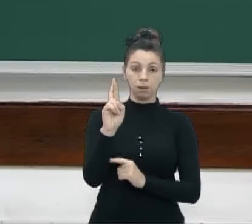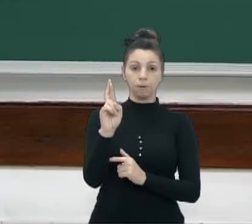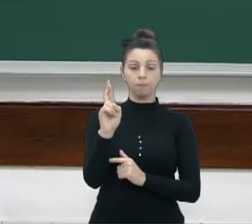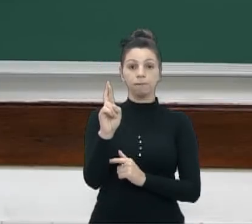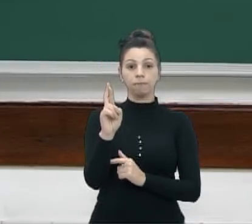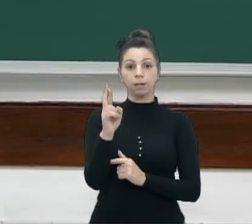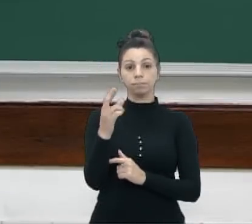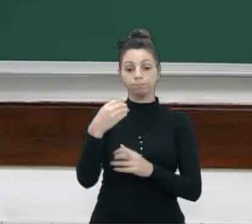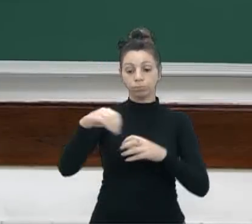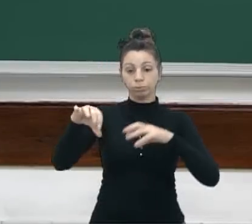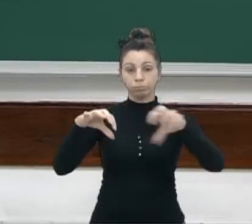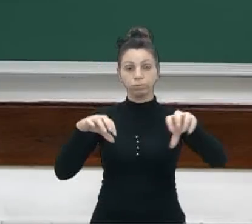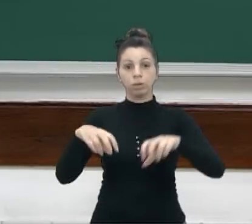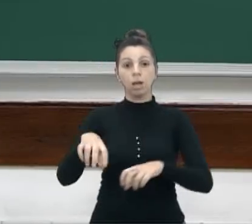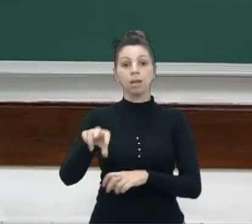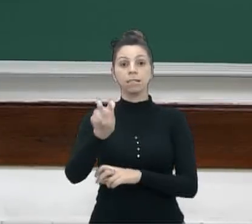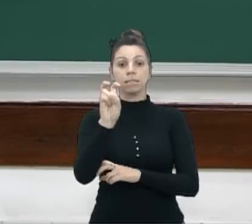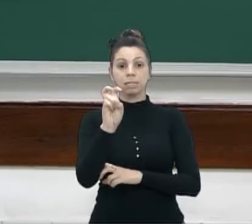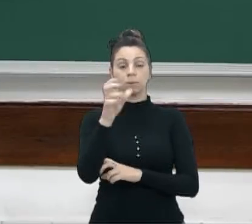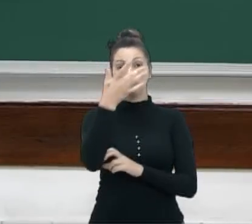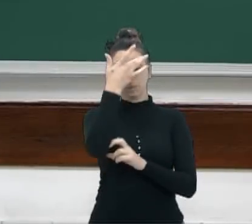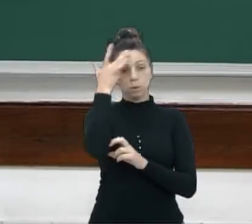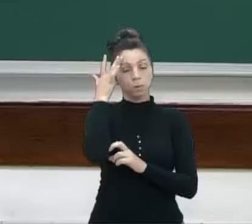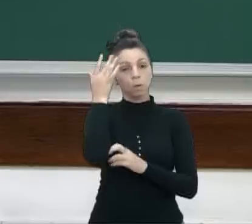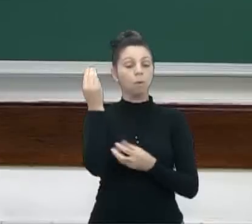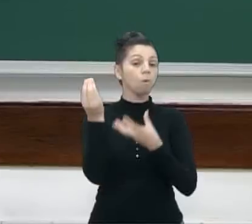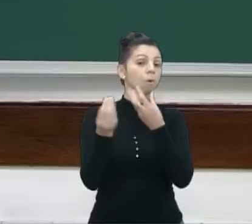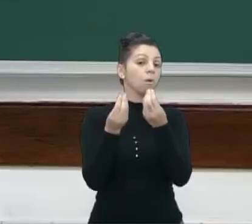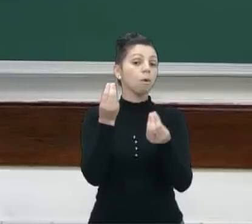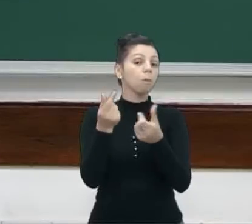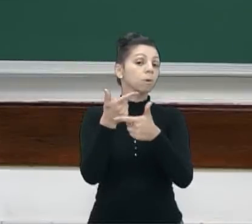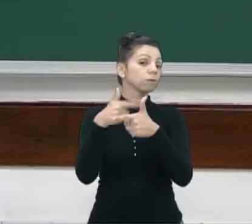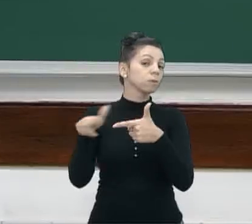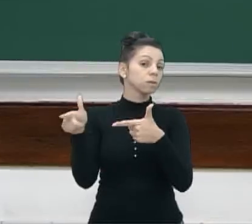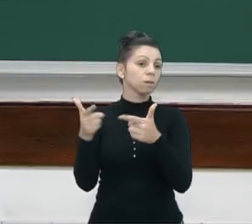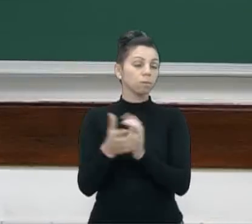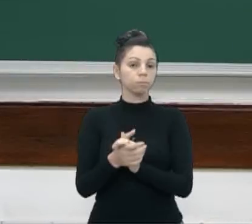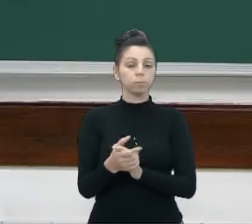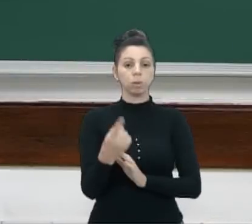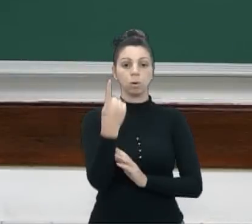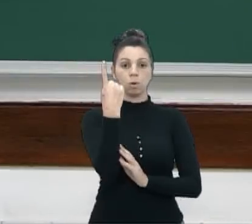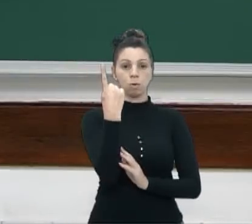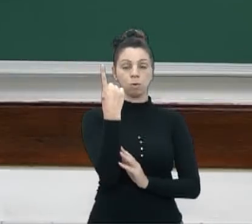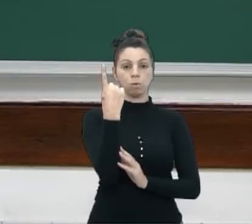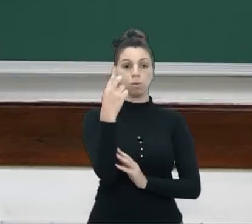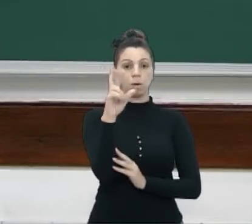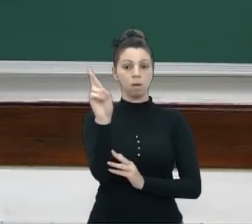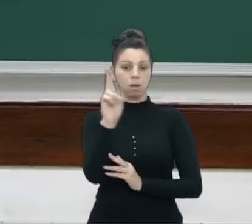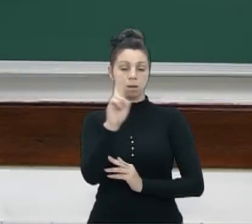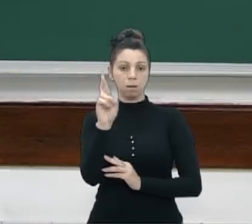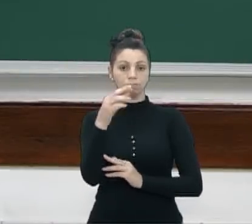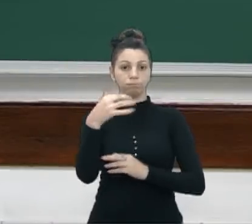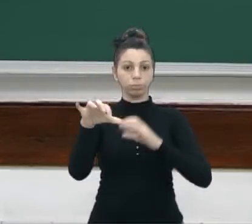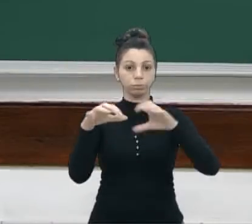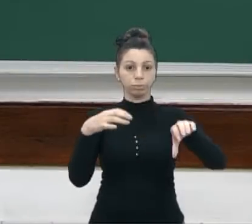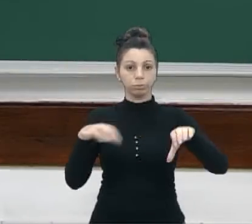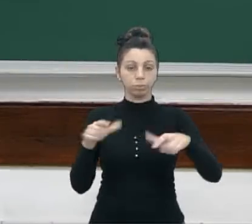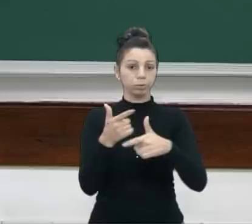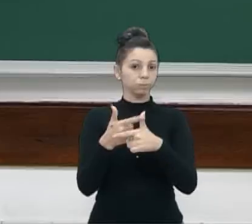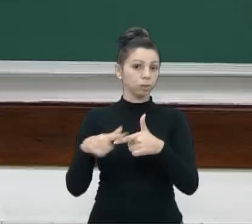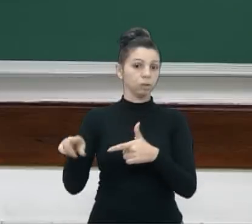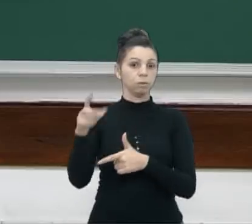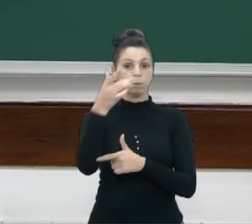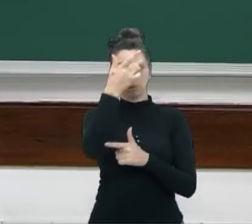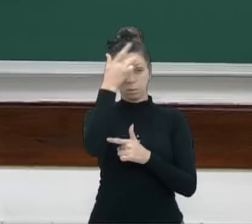pessoas, como é que eu posso fazer essa divisão? Bom, se eu pegar R$1 e dividir para 5 pessoas,